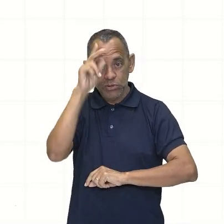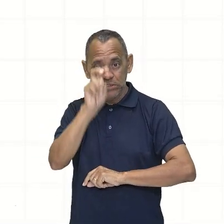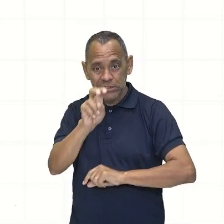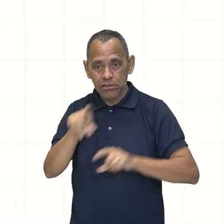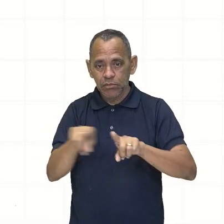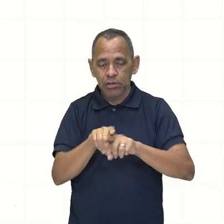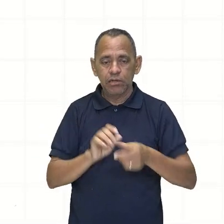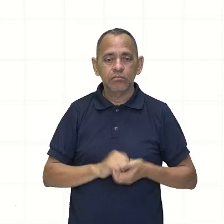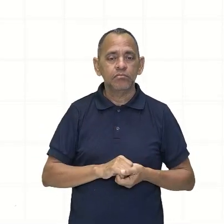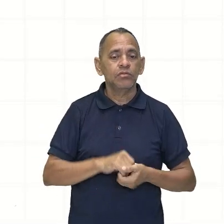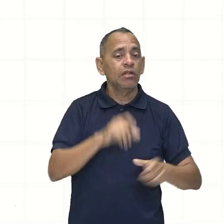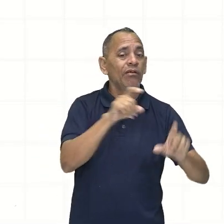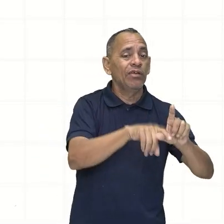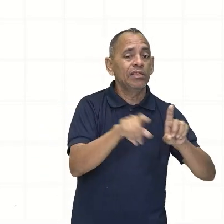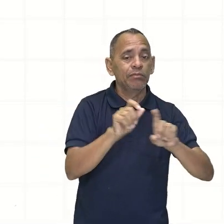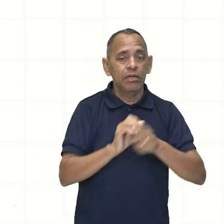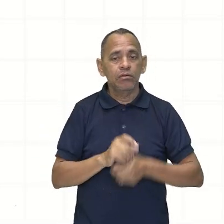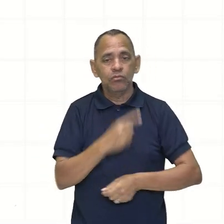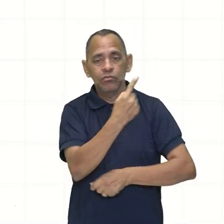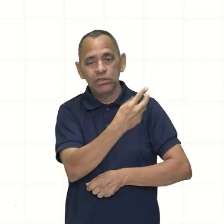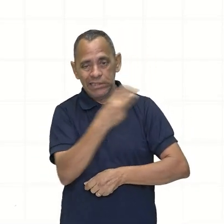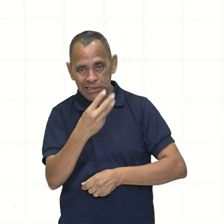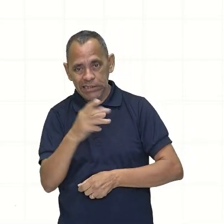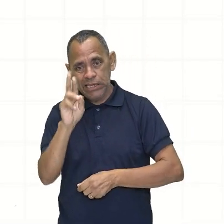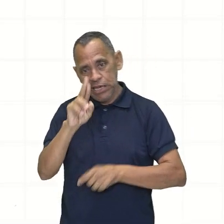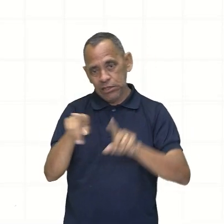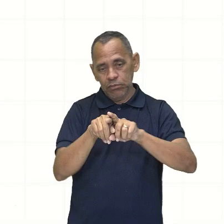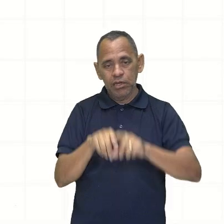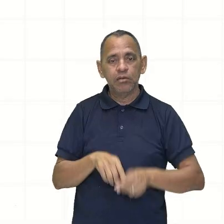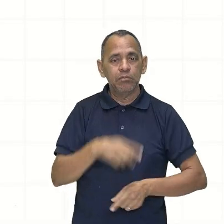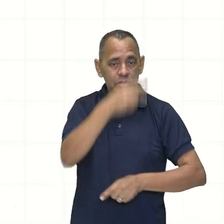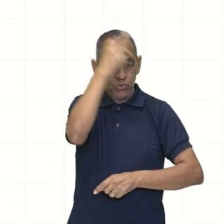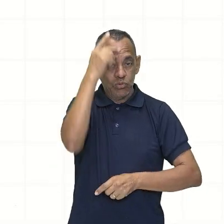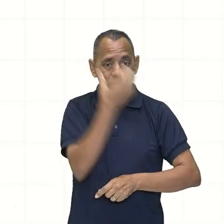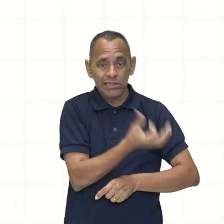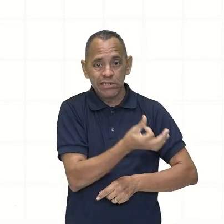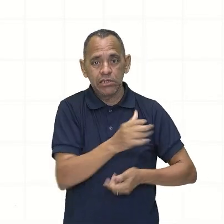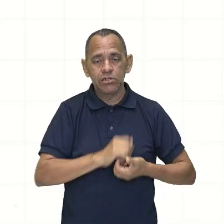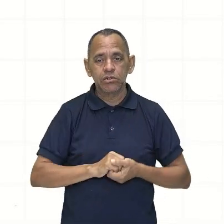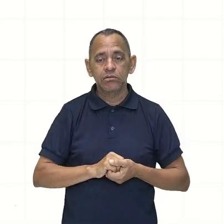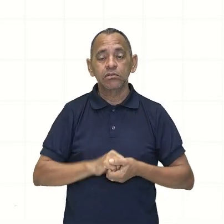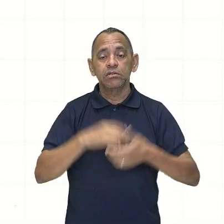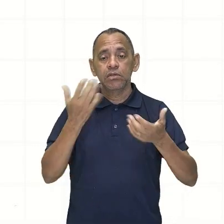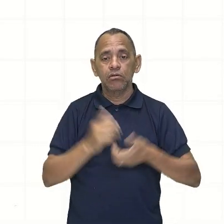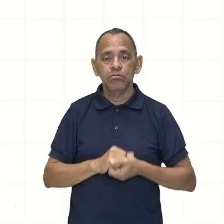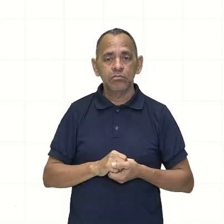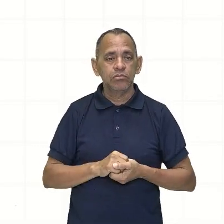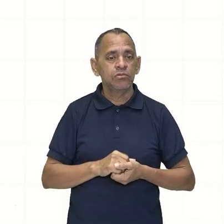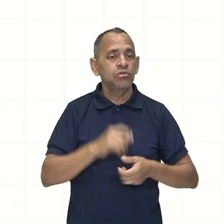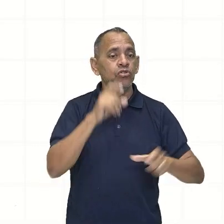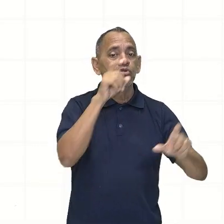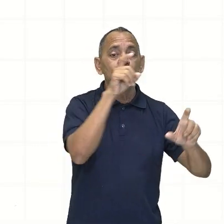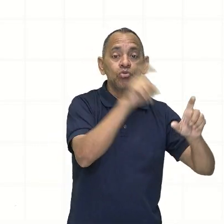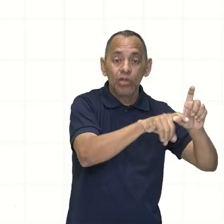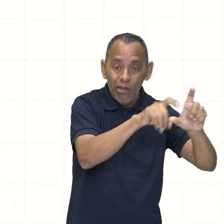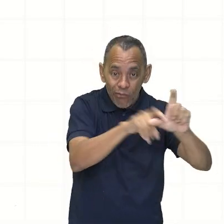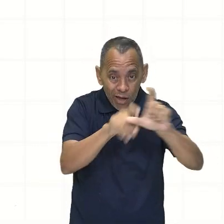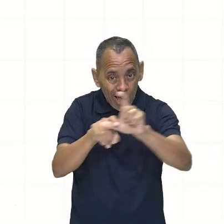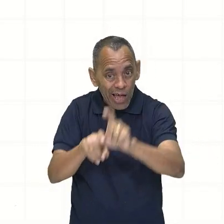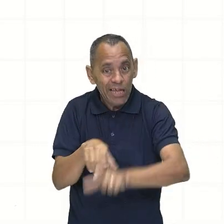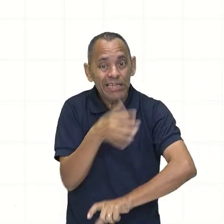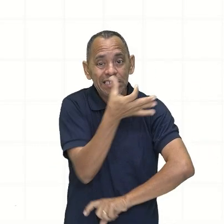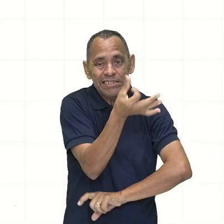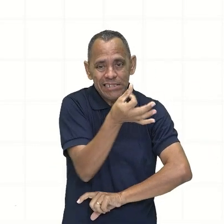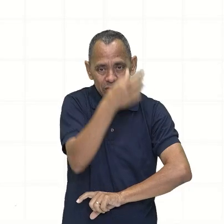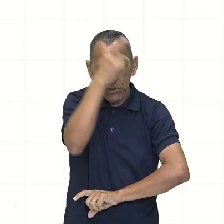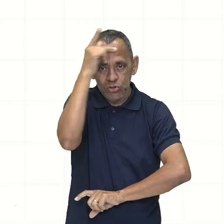estou devendo R$ 133 para uma sexta pessoa. Ou seja, eu estou devendo 6 pessoas o